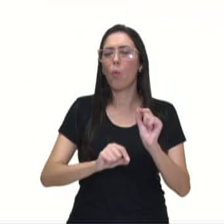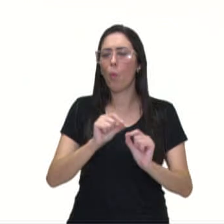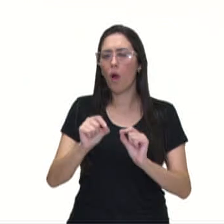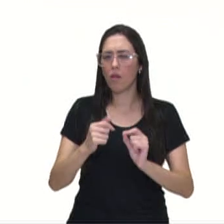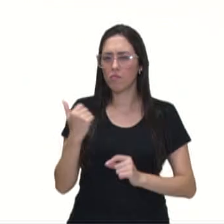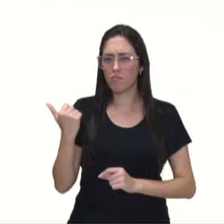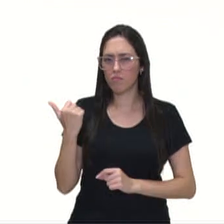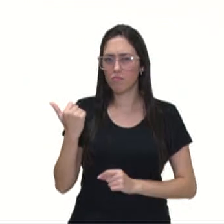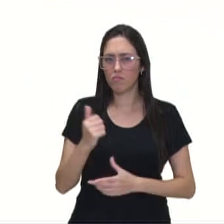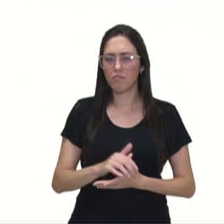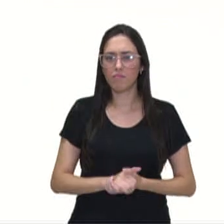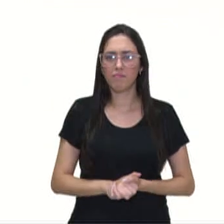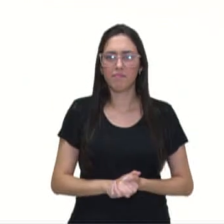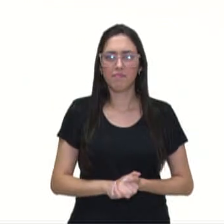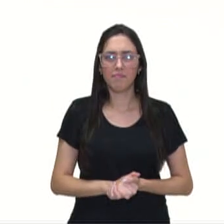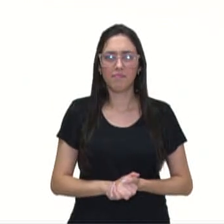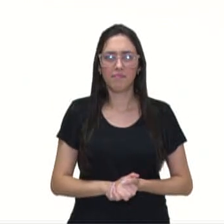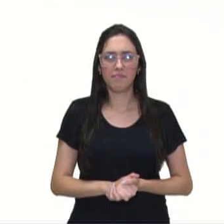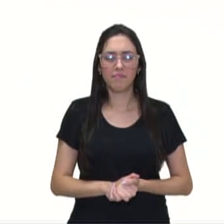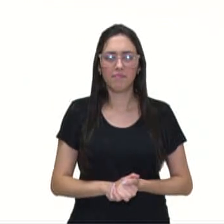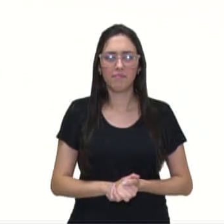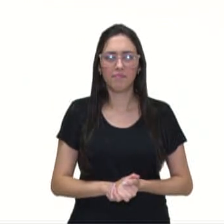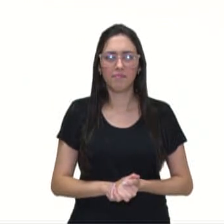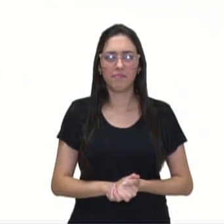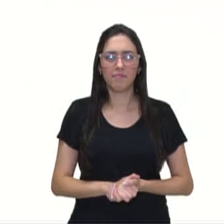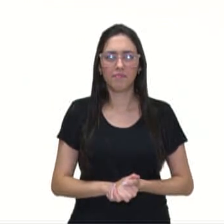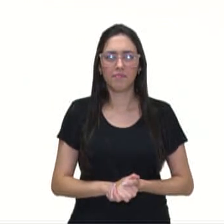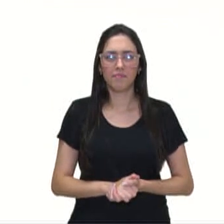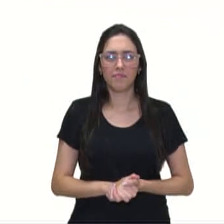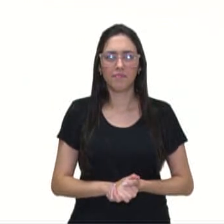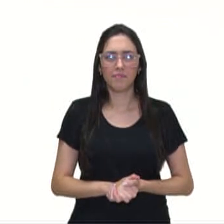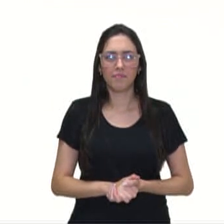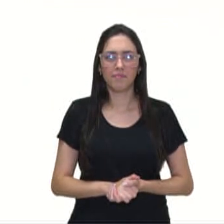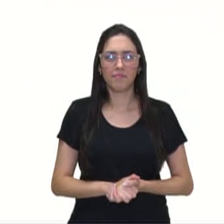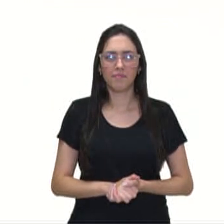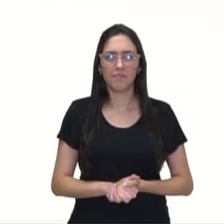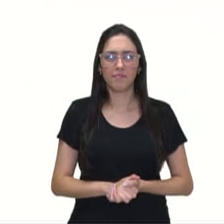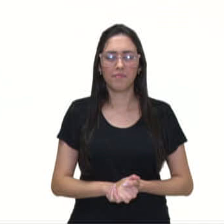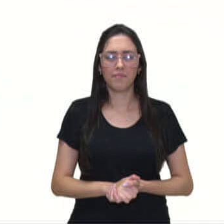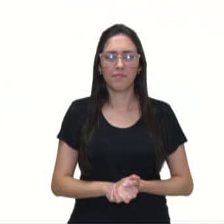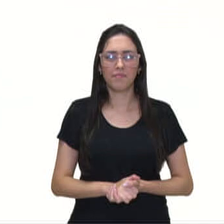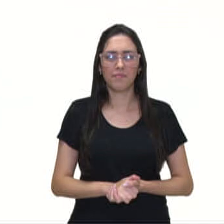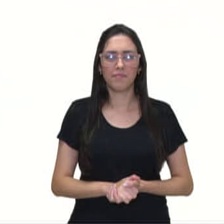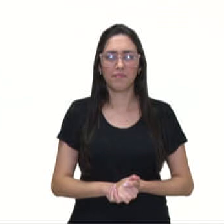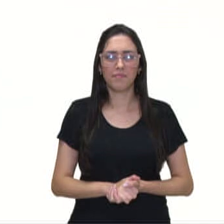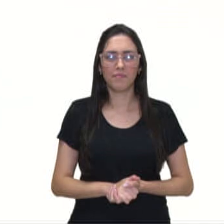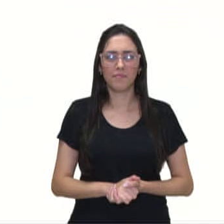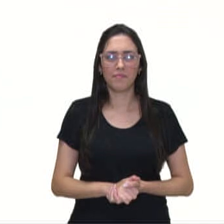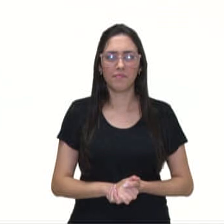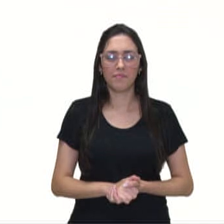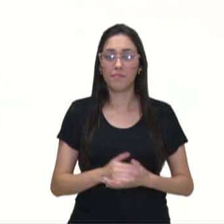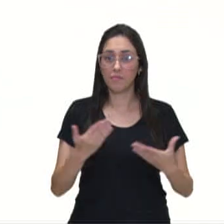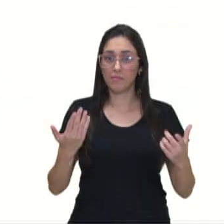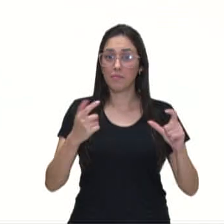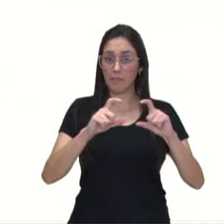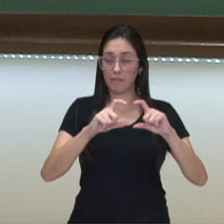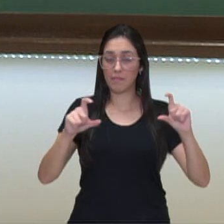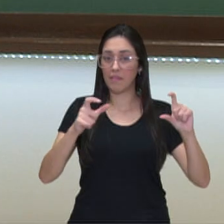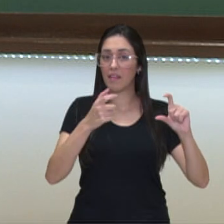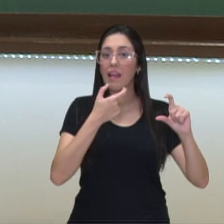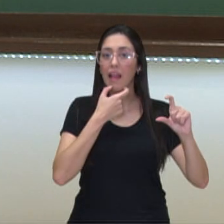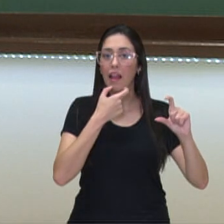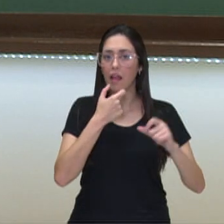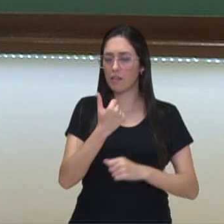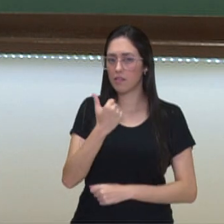you think computer games are as good as real life? Virtually. Então, olha só. Ele